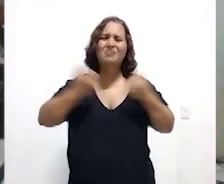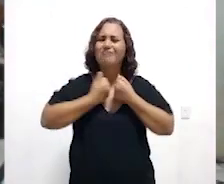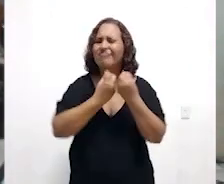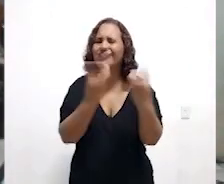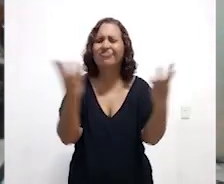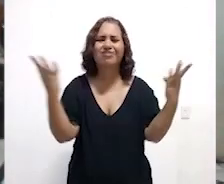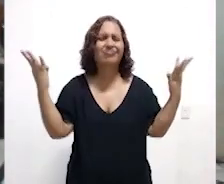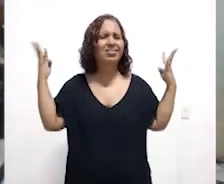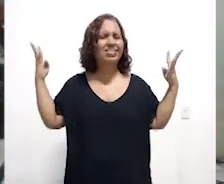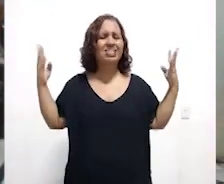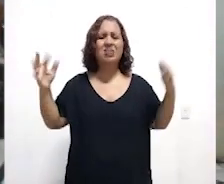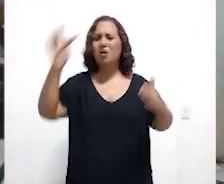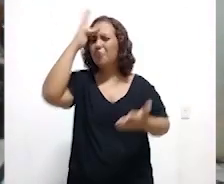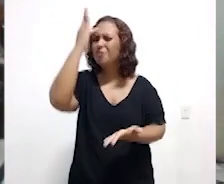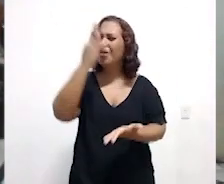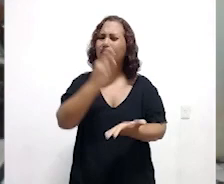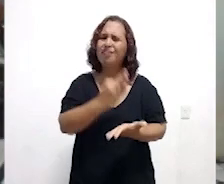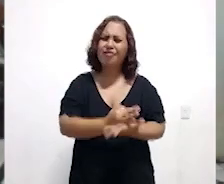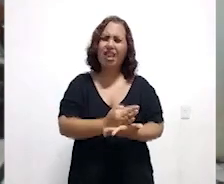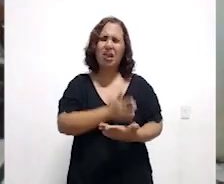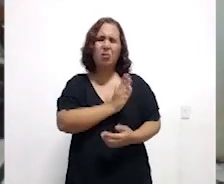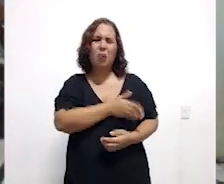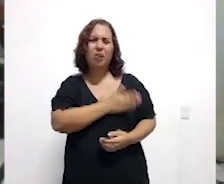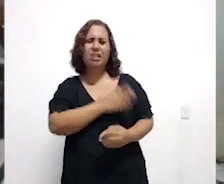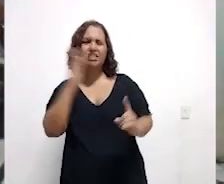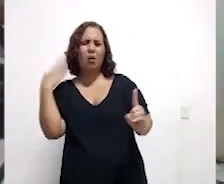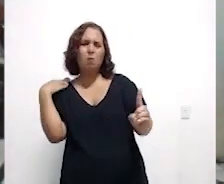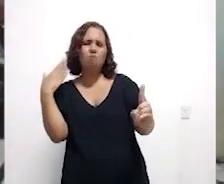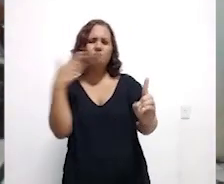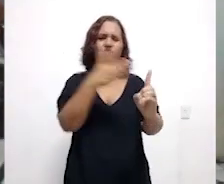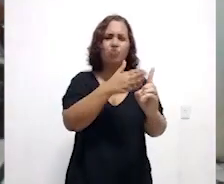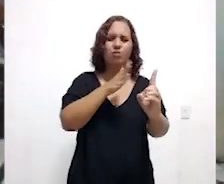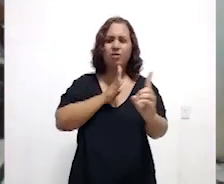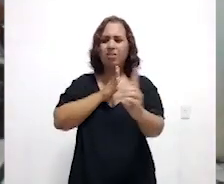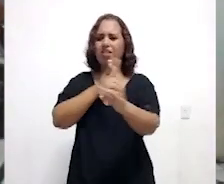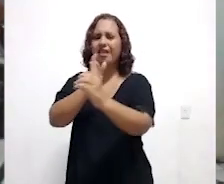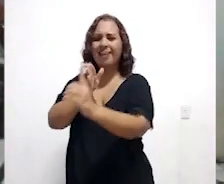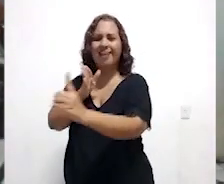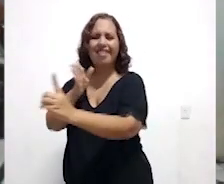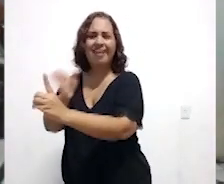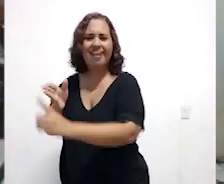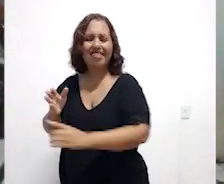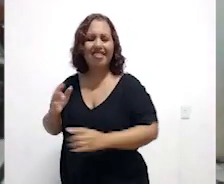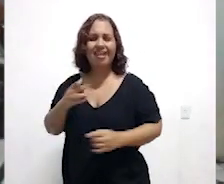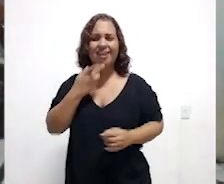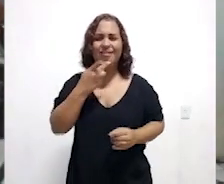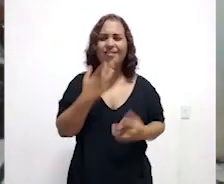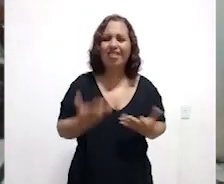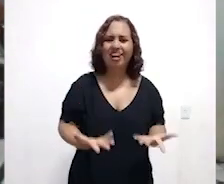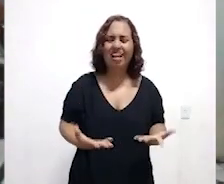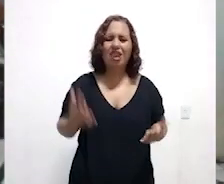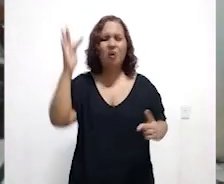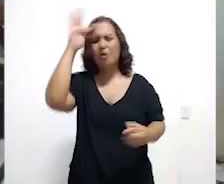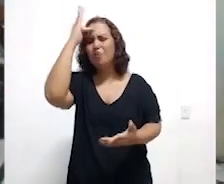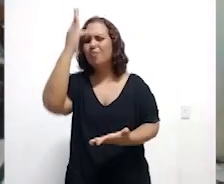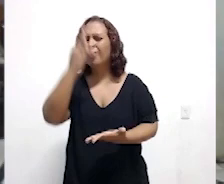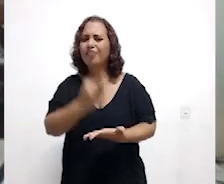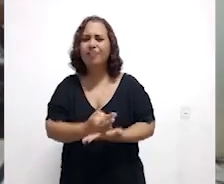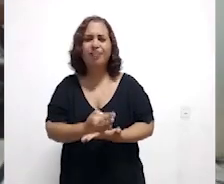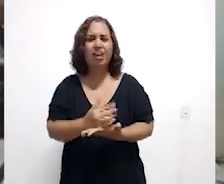para tocar nos corações. Uma fé para viver na terra a plenitude do